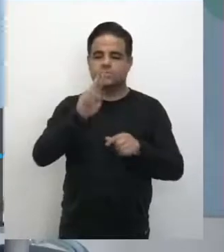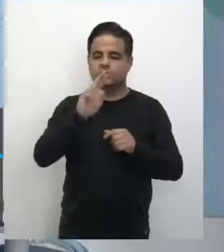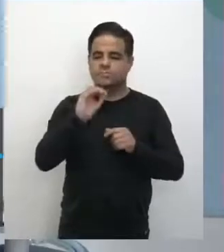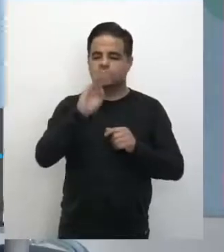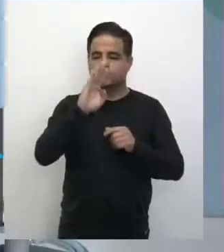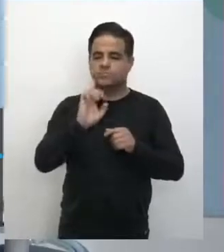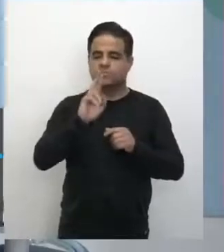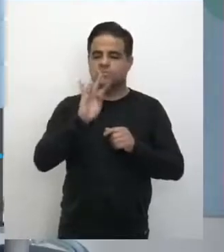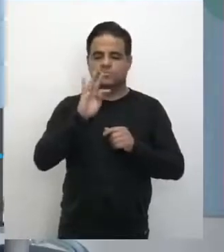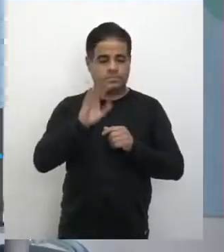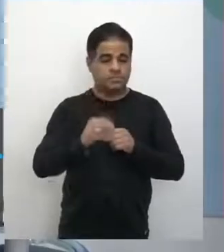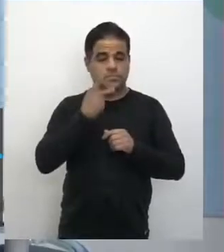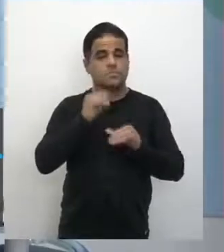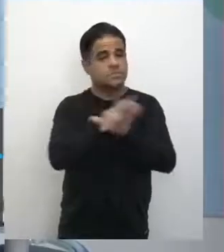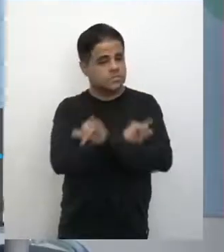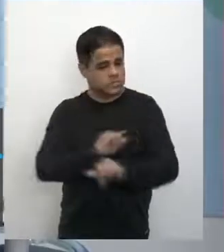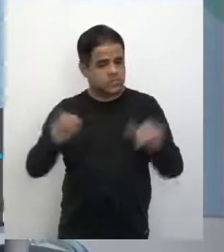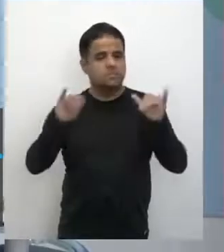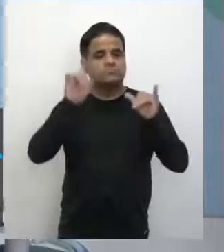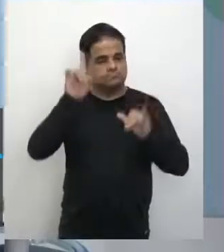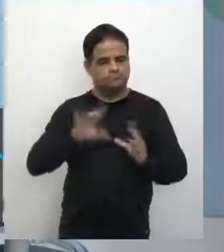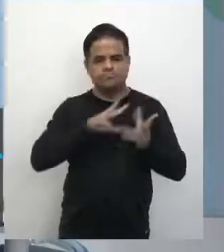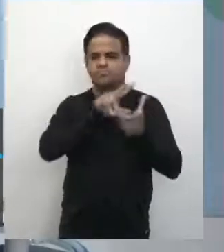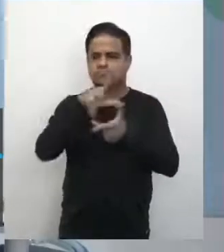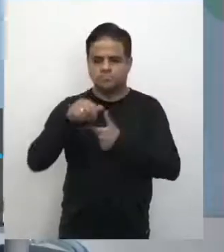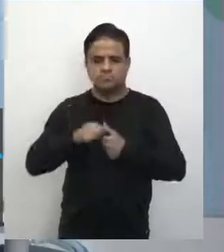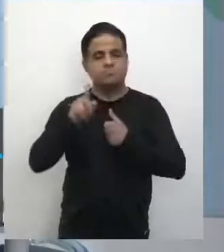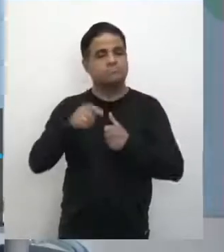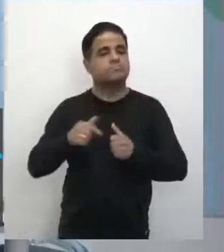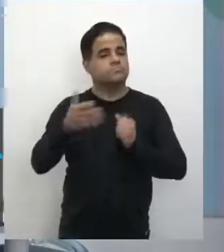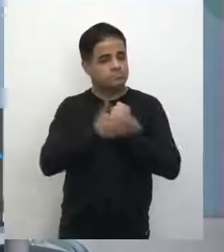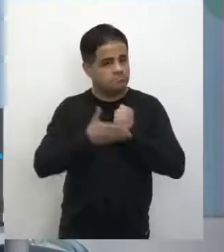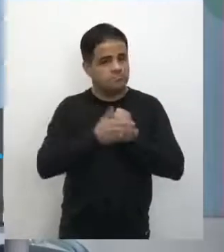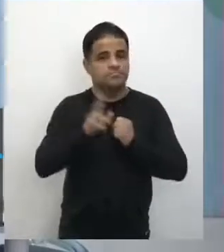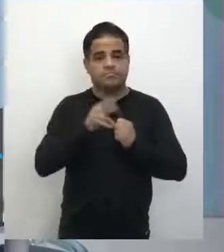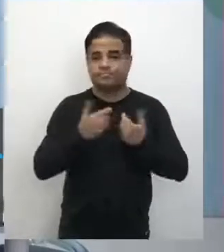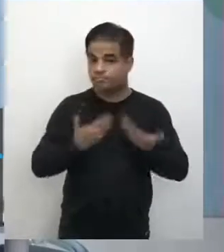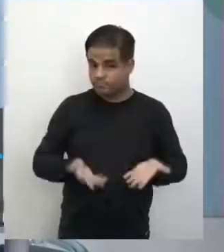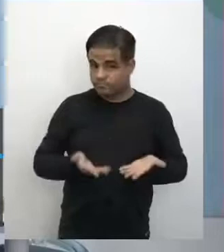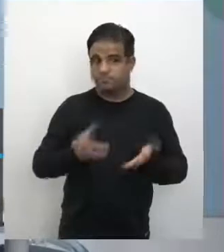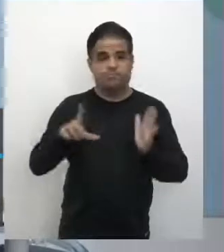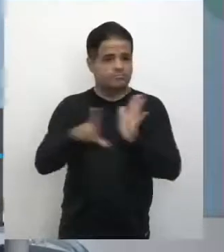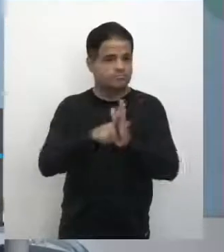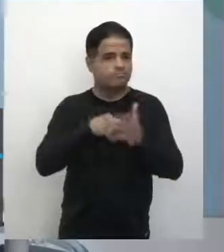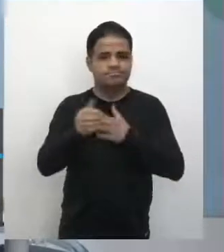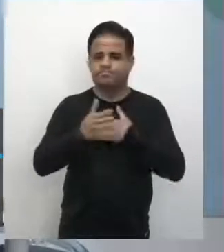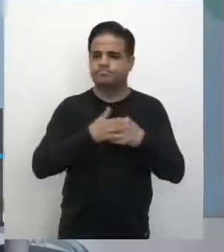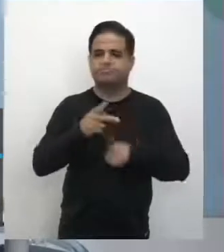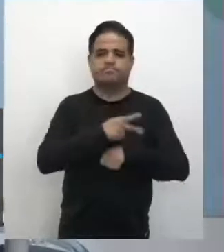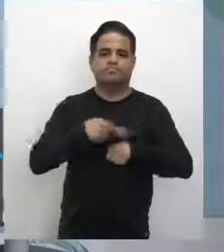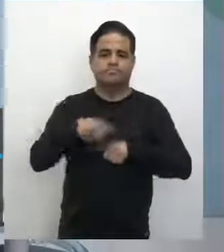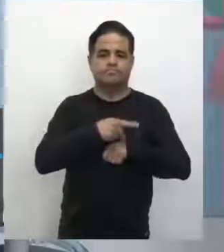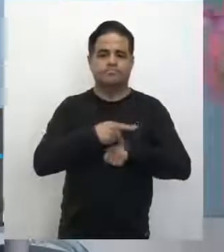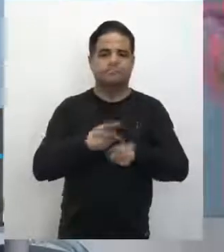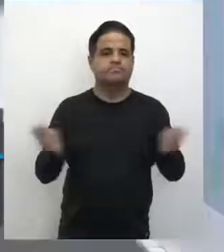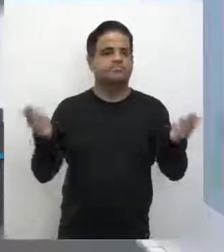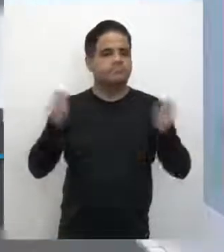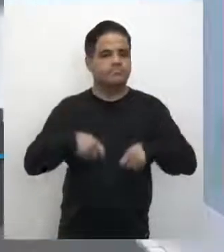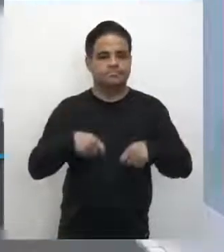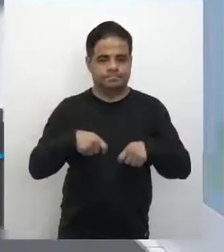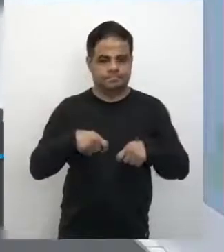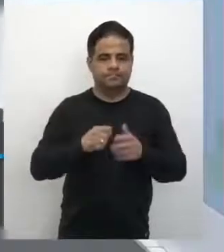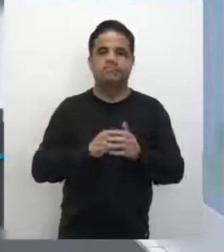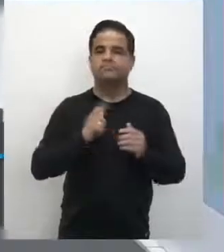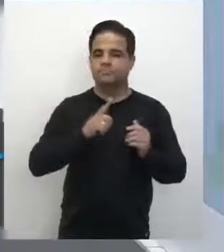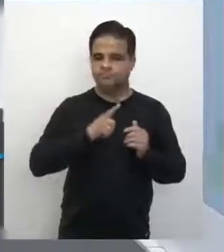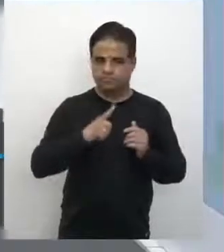Roberto lembrou que a Declaração Universal dos Direitos Humanos serve de base para as leis de qualquer país. Exatamente, é isso aí.